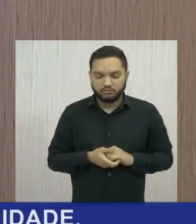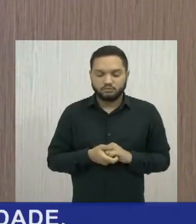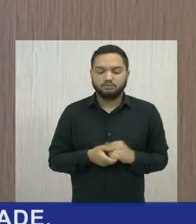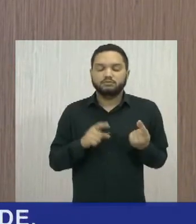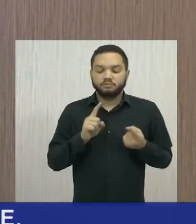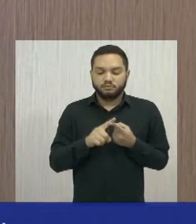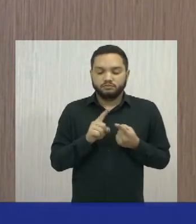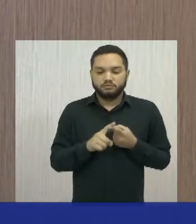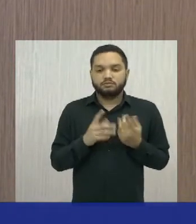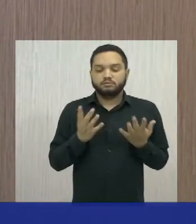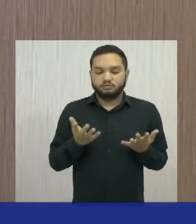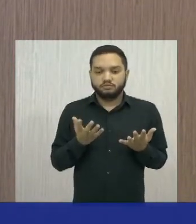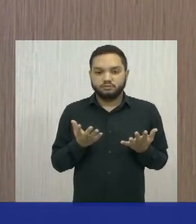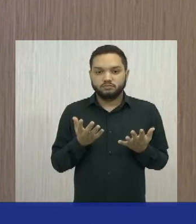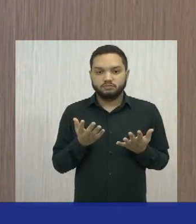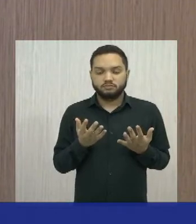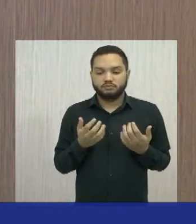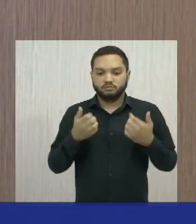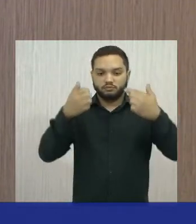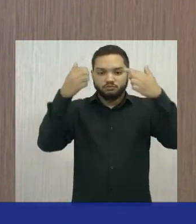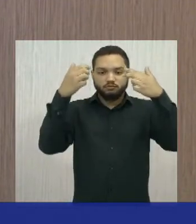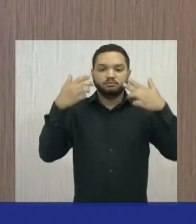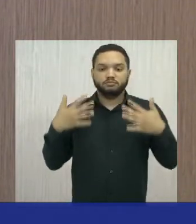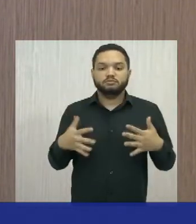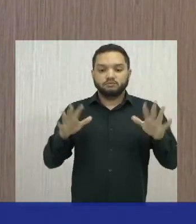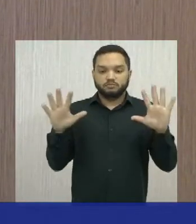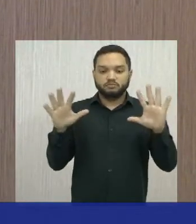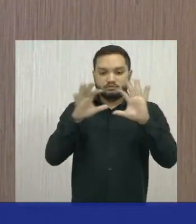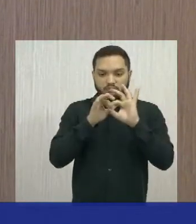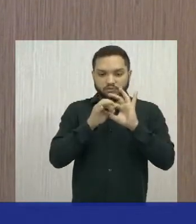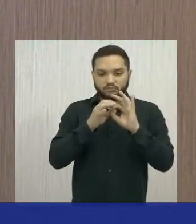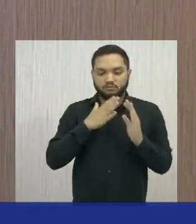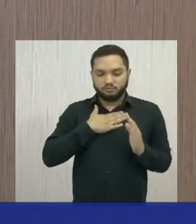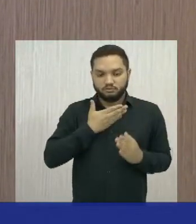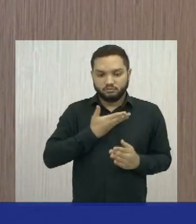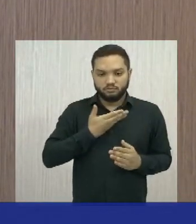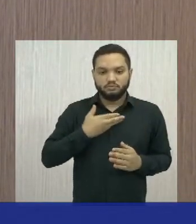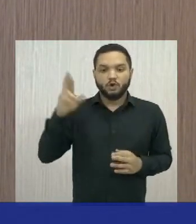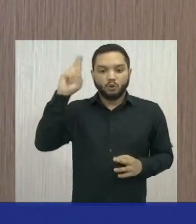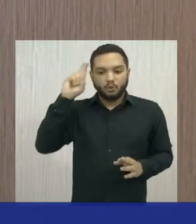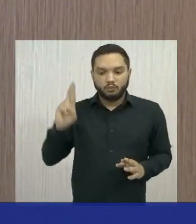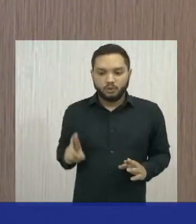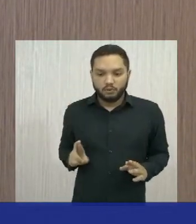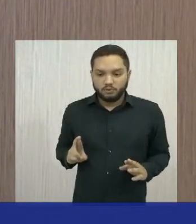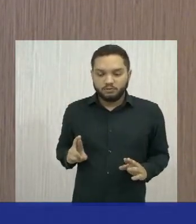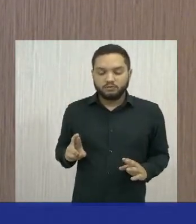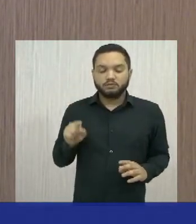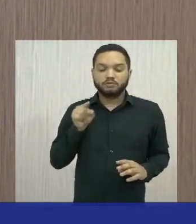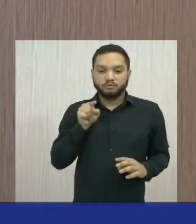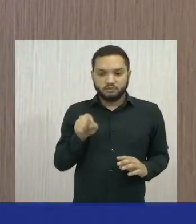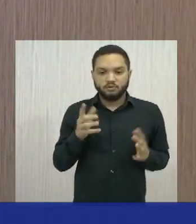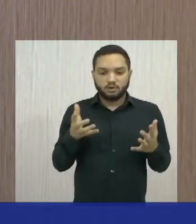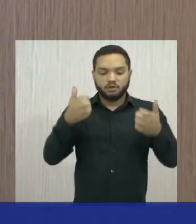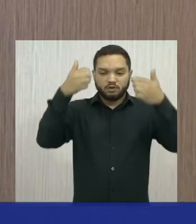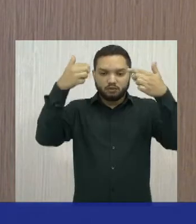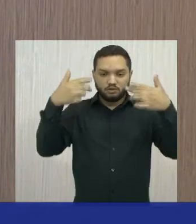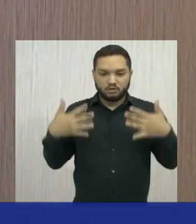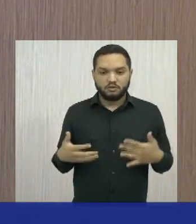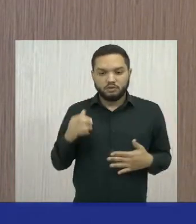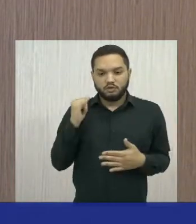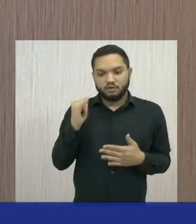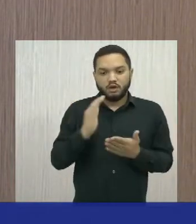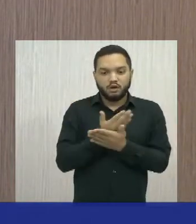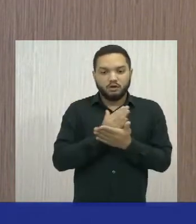também dialogar com a fala do meu querido companheiro Rubinho. Queria esclarecer o Rubinho de